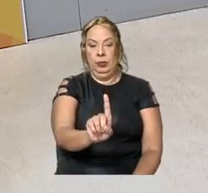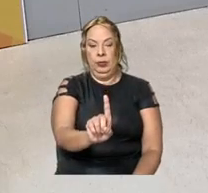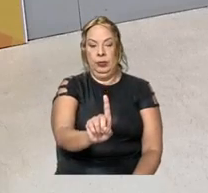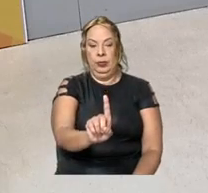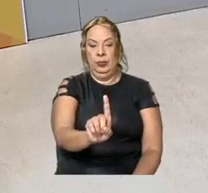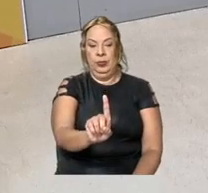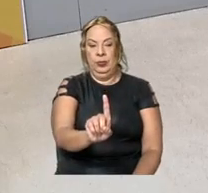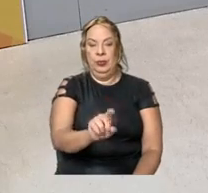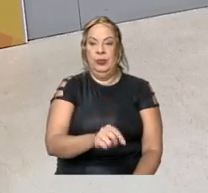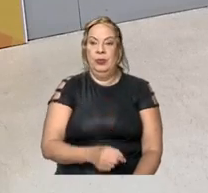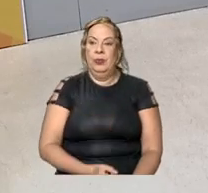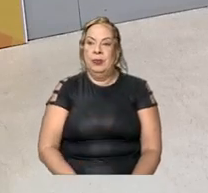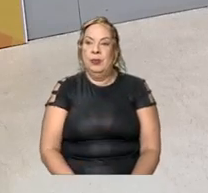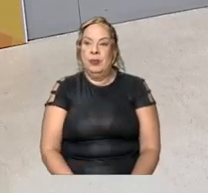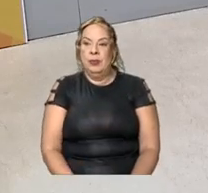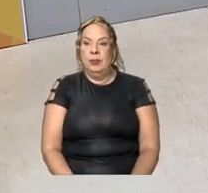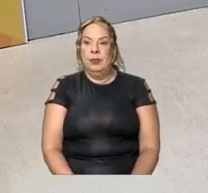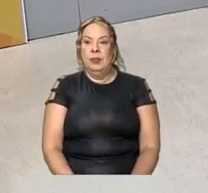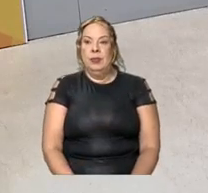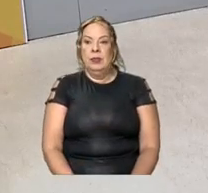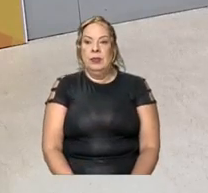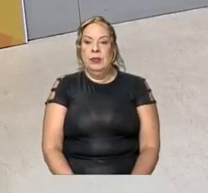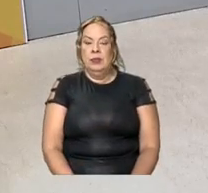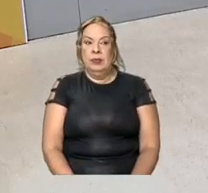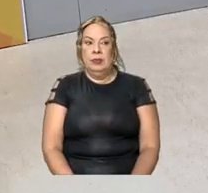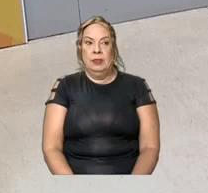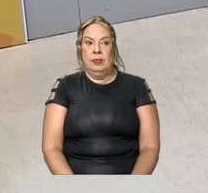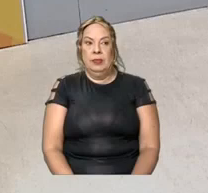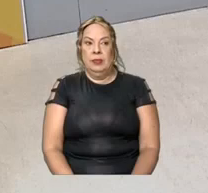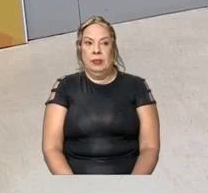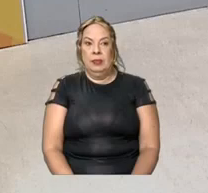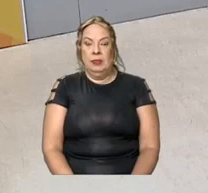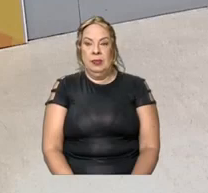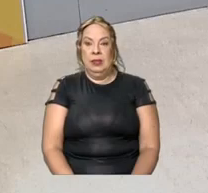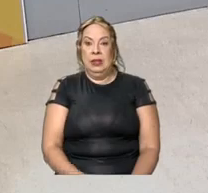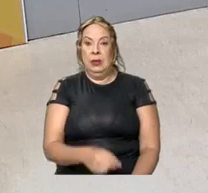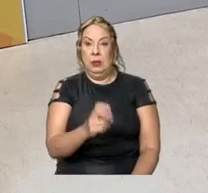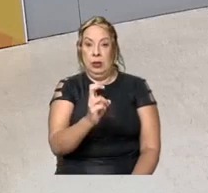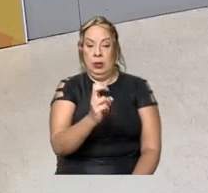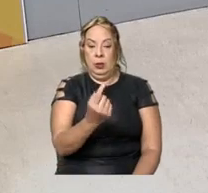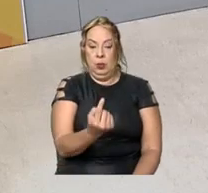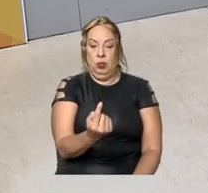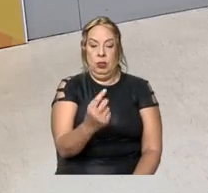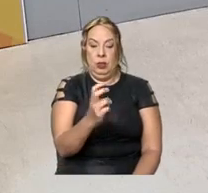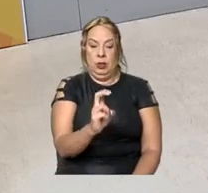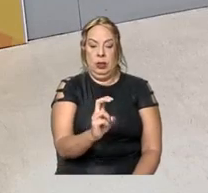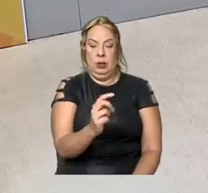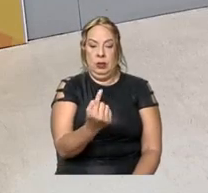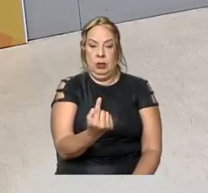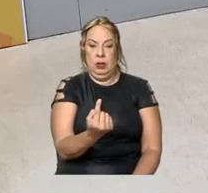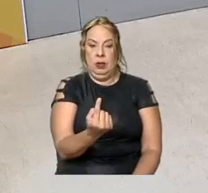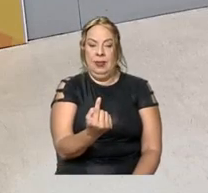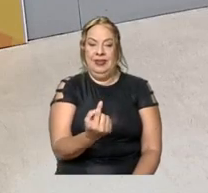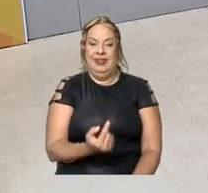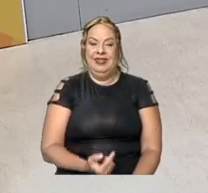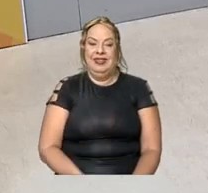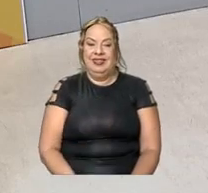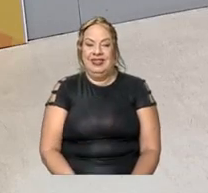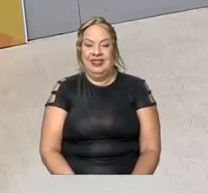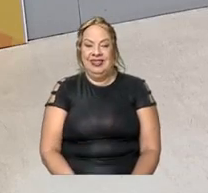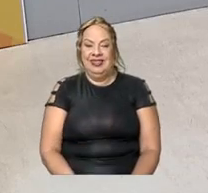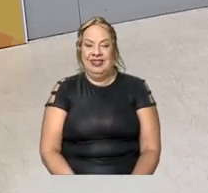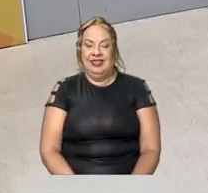bolinha, número 1, sorteada agora, número 1. Valeu também o número 51, pode marcar, hein? Procura aí, tem